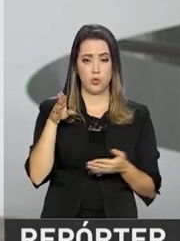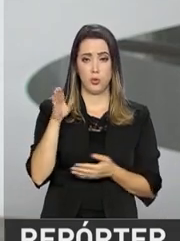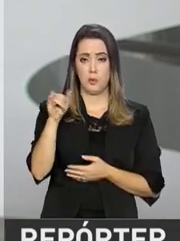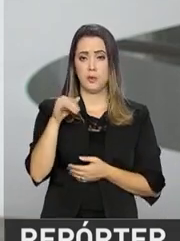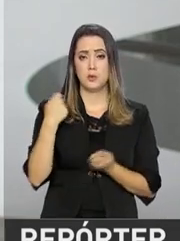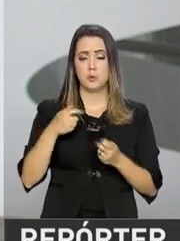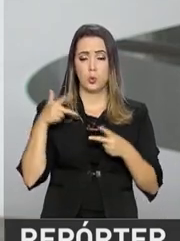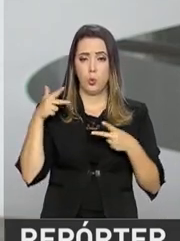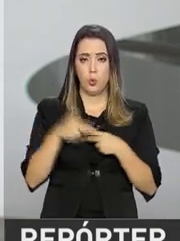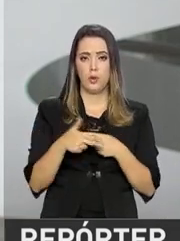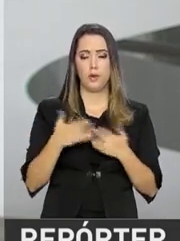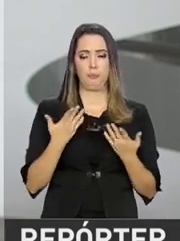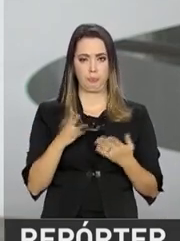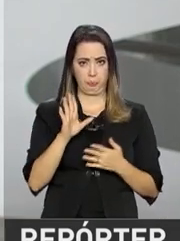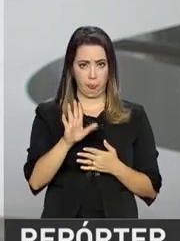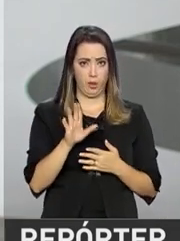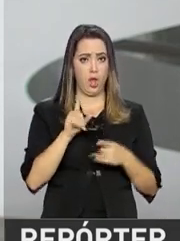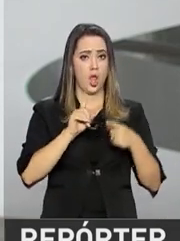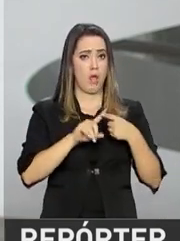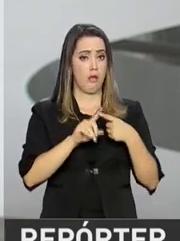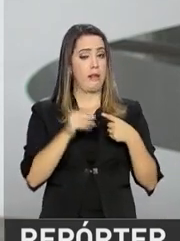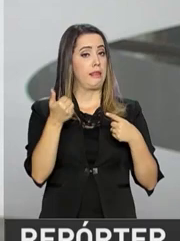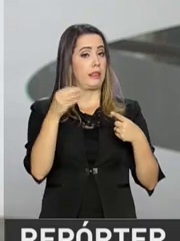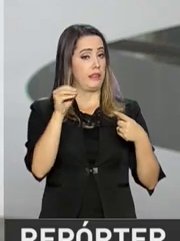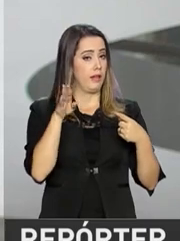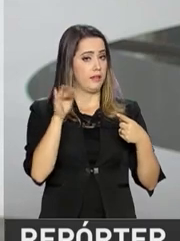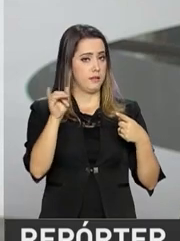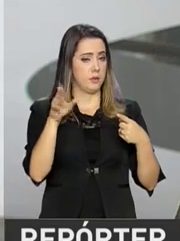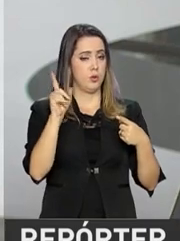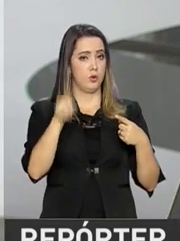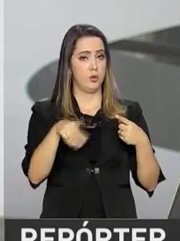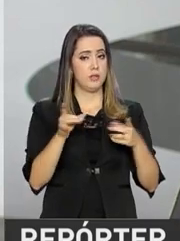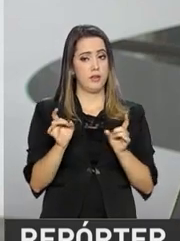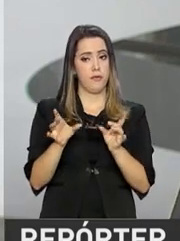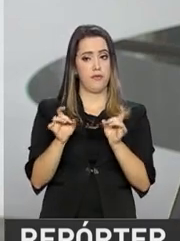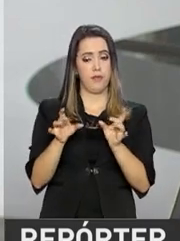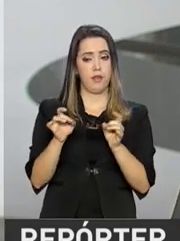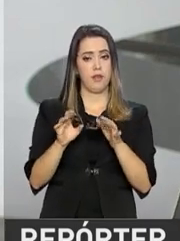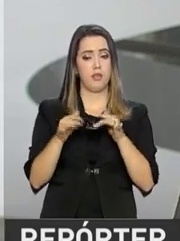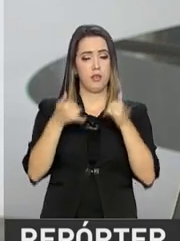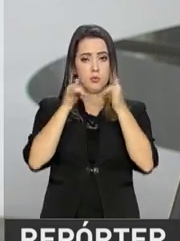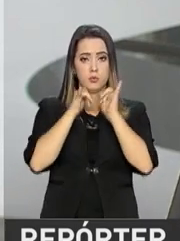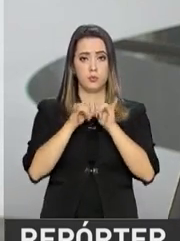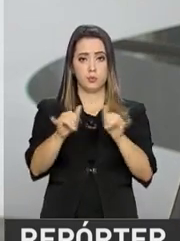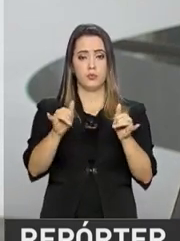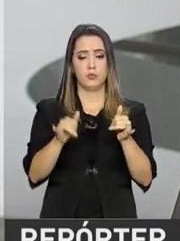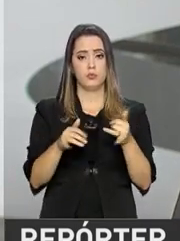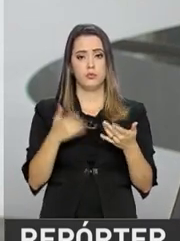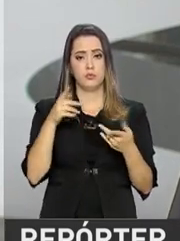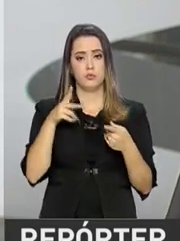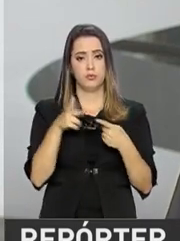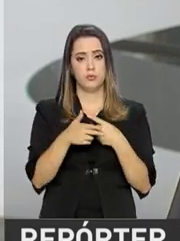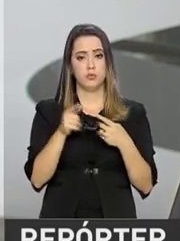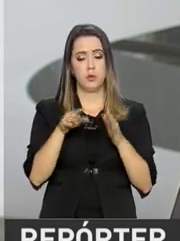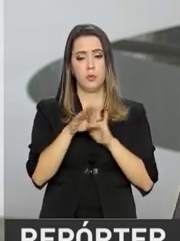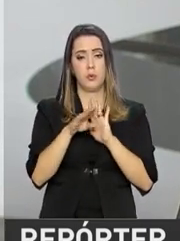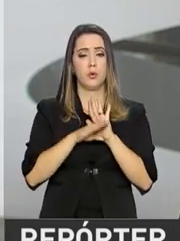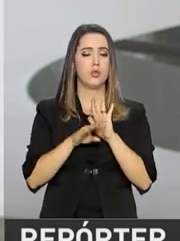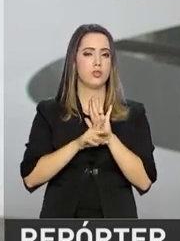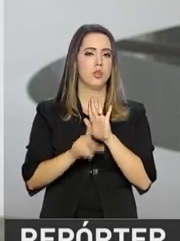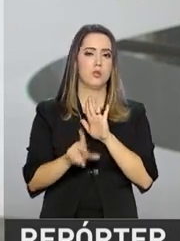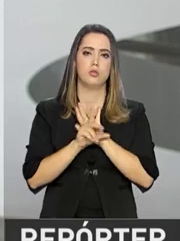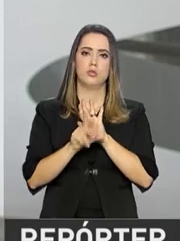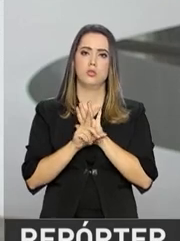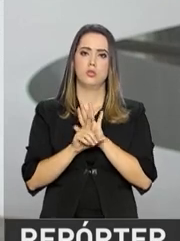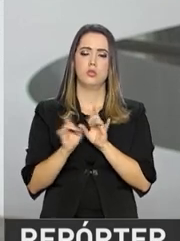milhões e 600 milhões de reais se referem ao processo de privatização da eletrobrás esse projeto de lei que